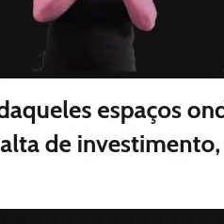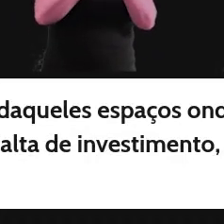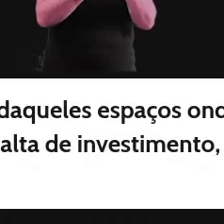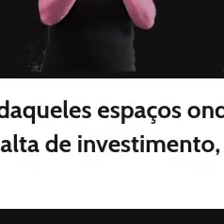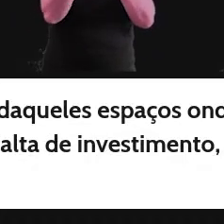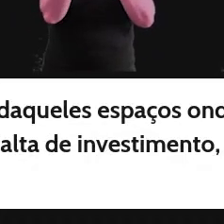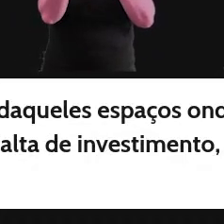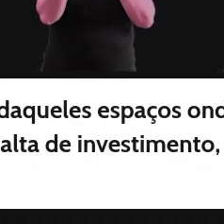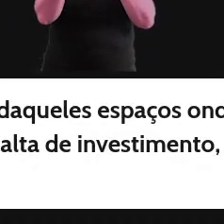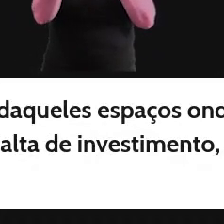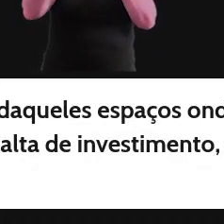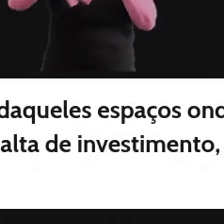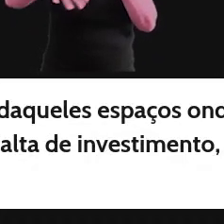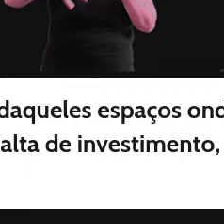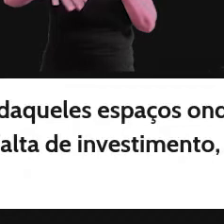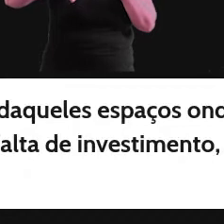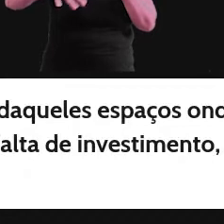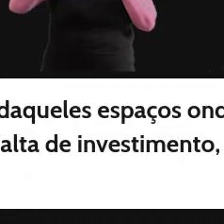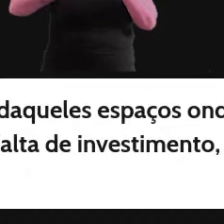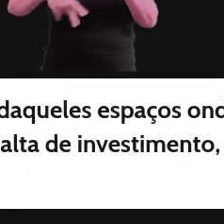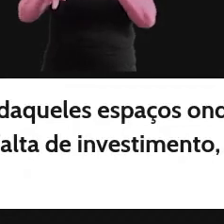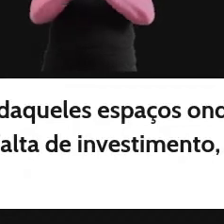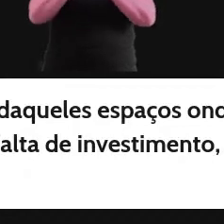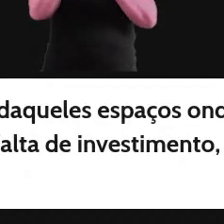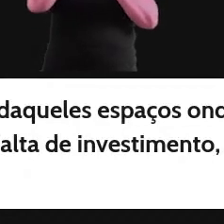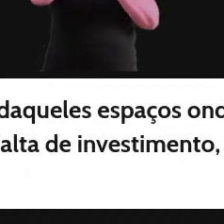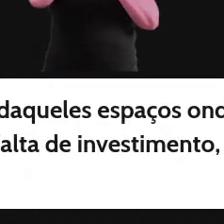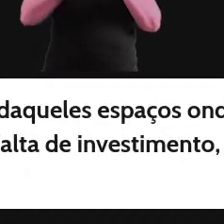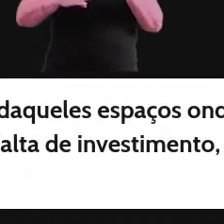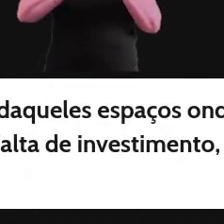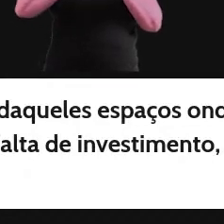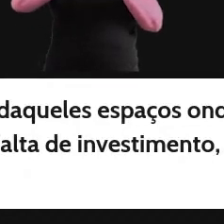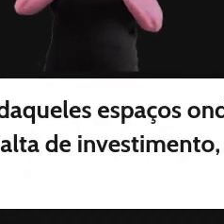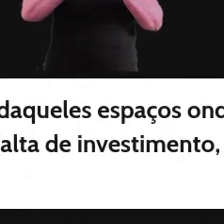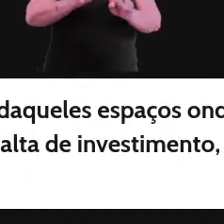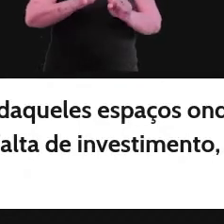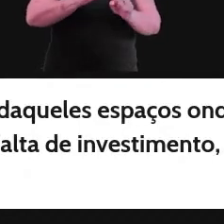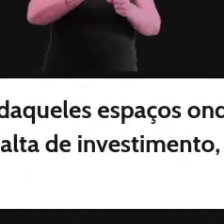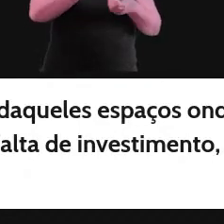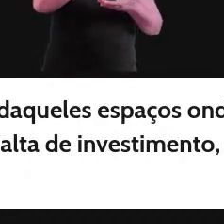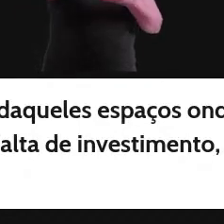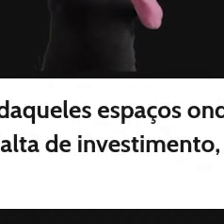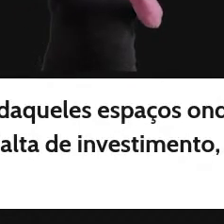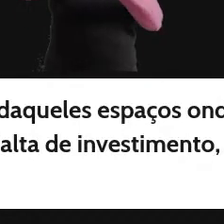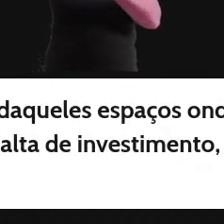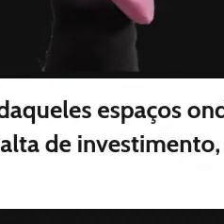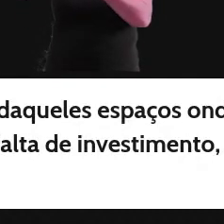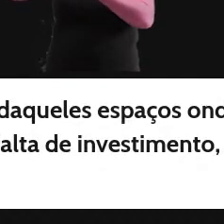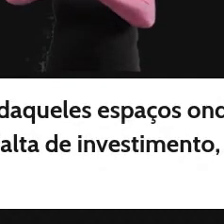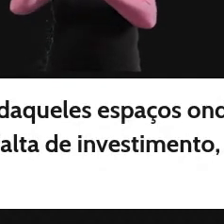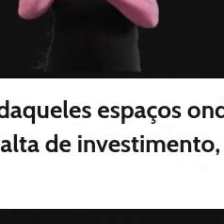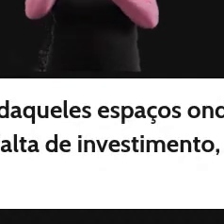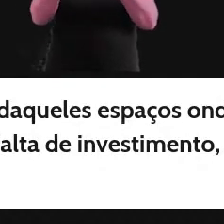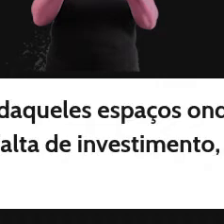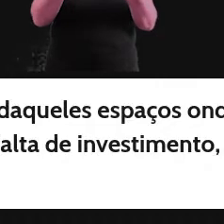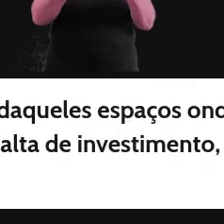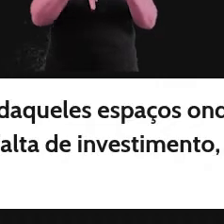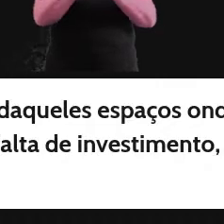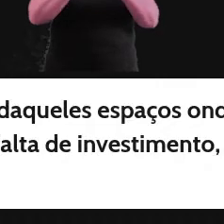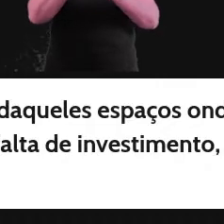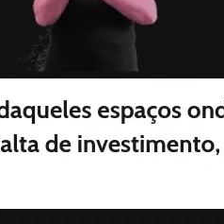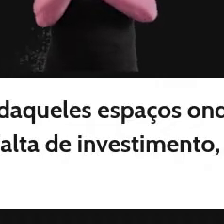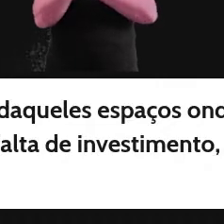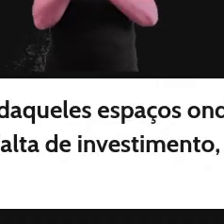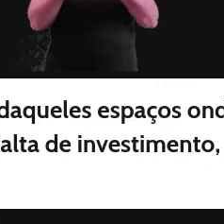muito alto para o patrimônio nacional. E a gente não pode sair circulando com essas exposições por questões de segurança. Então, talvez